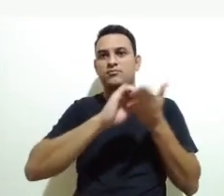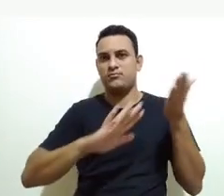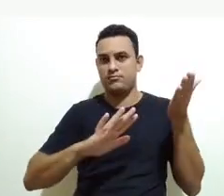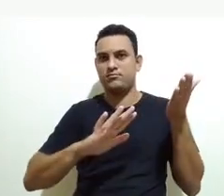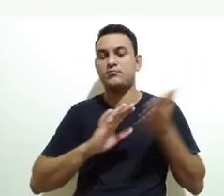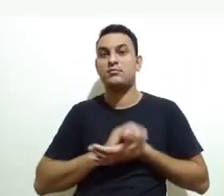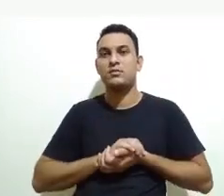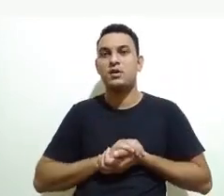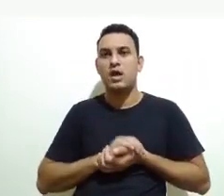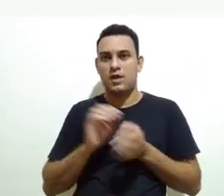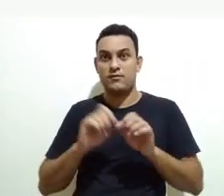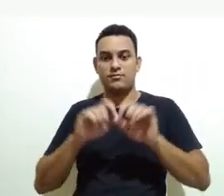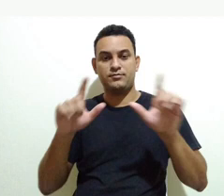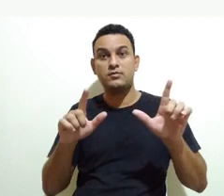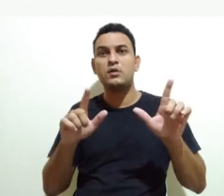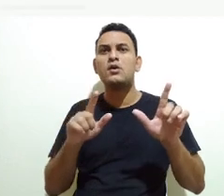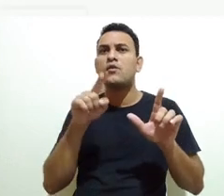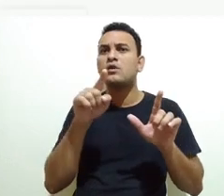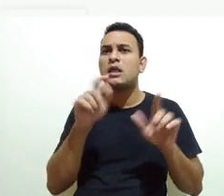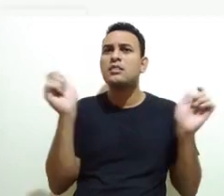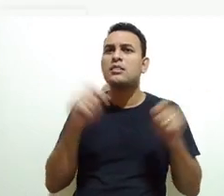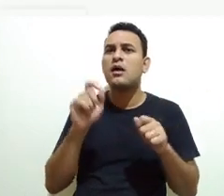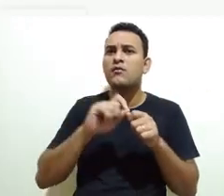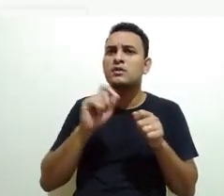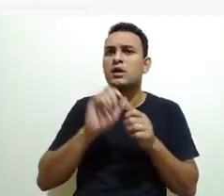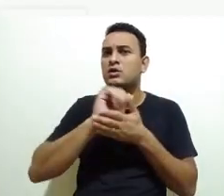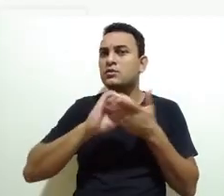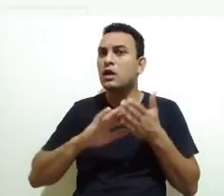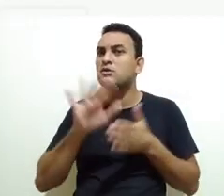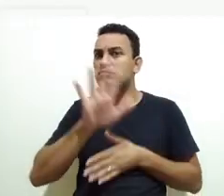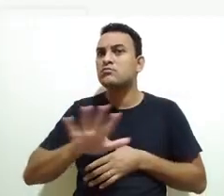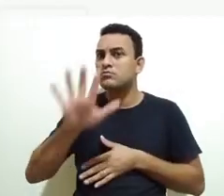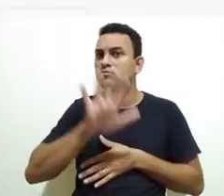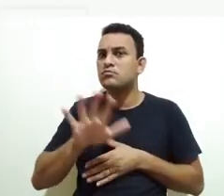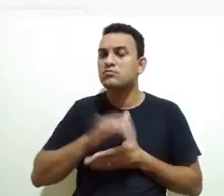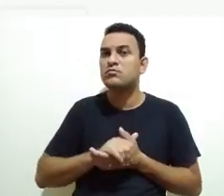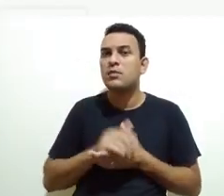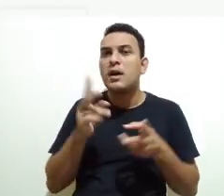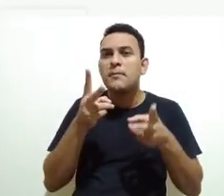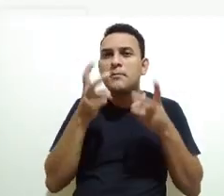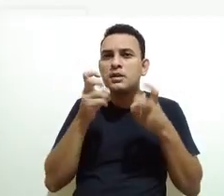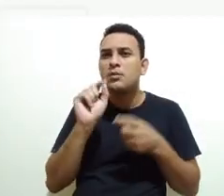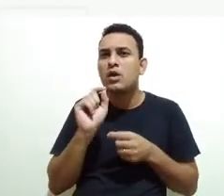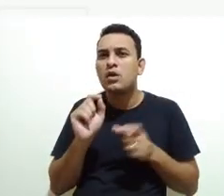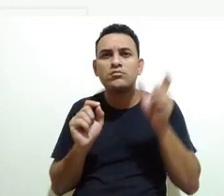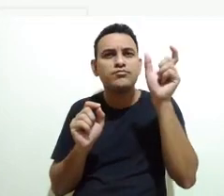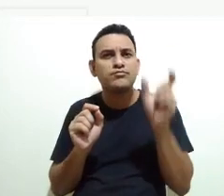clique na opção Atividade. Aparecerá uma tela onde é possível elaborar esta